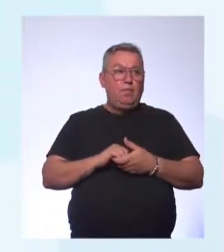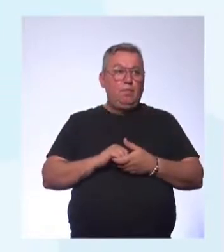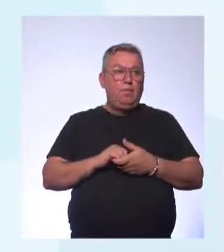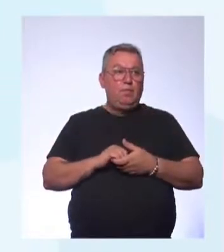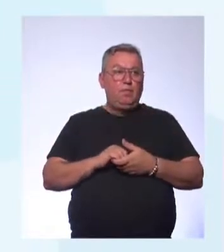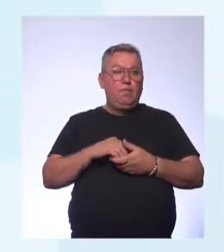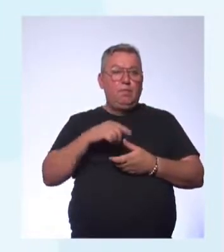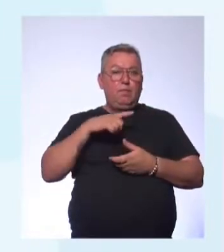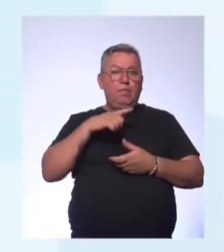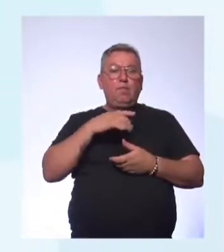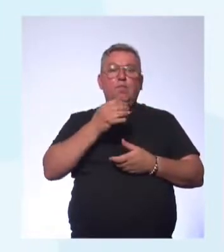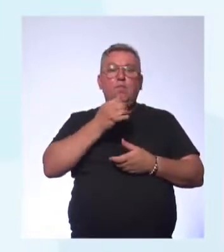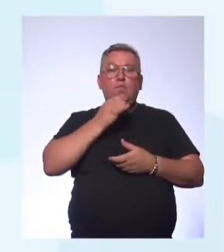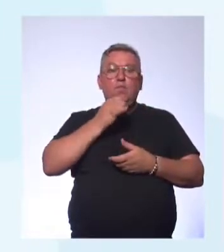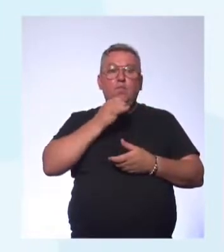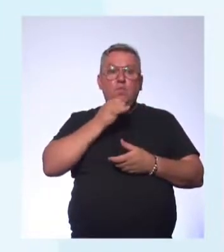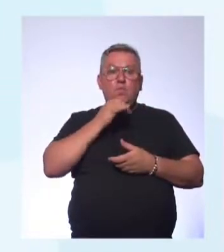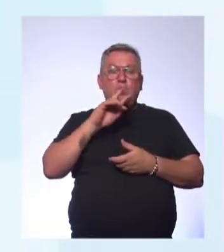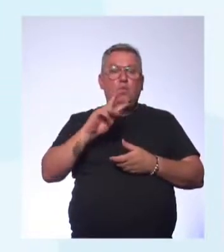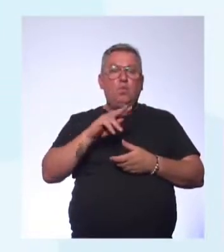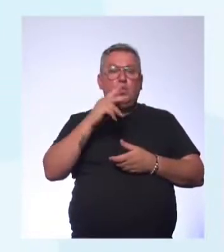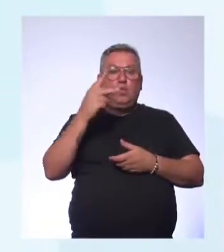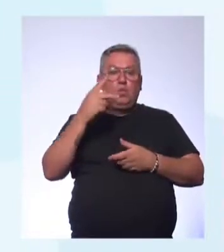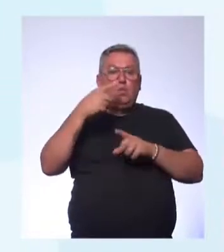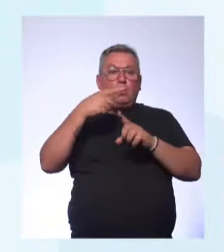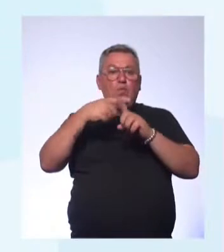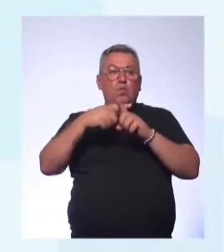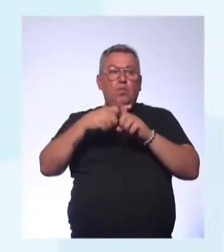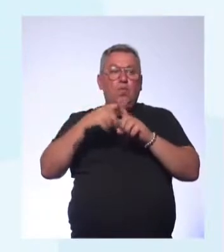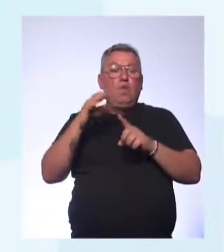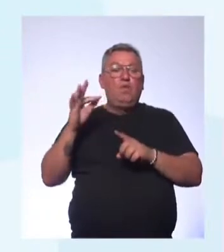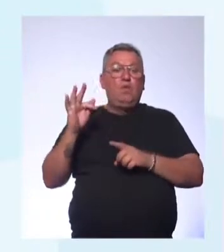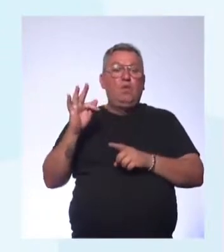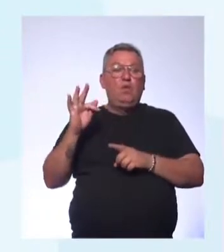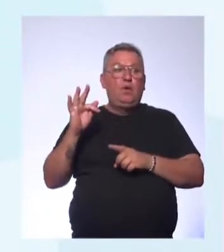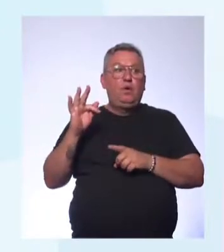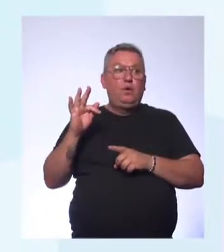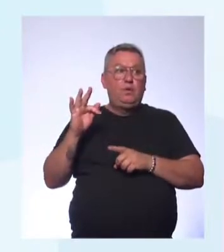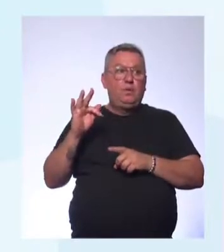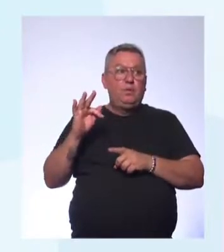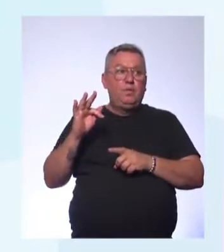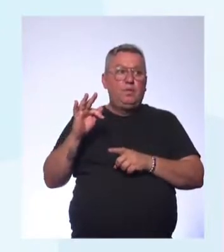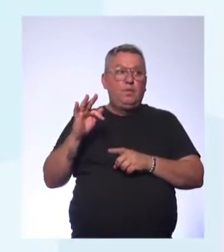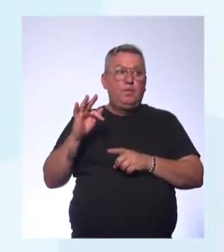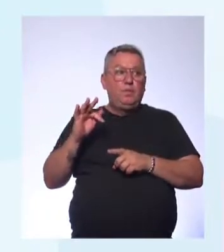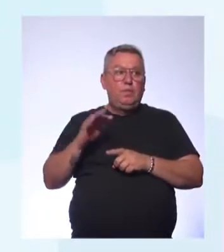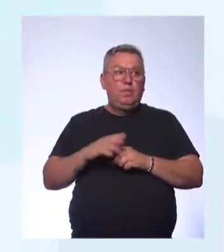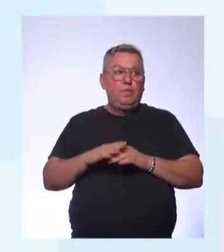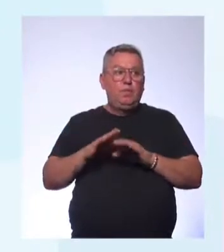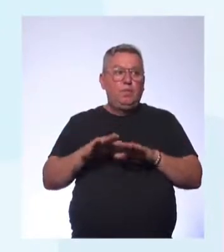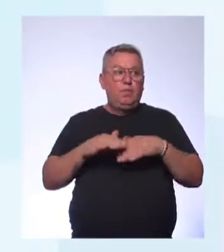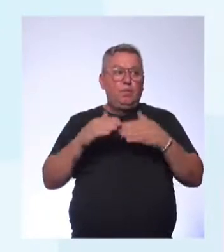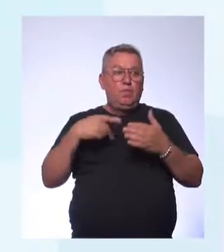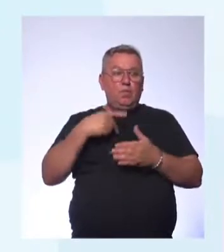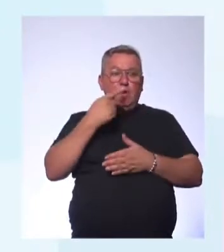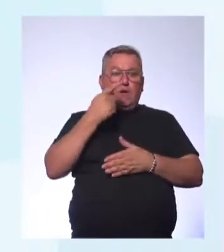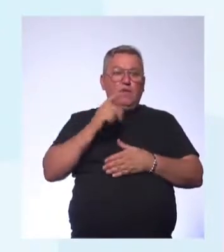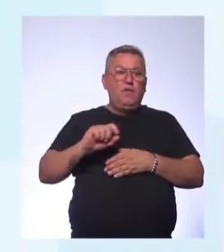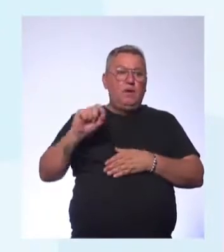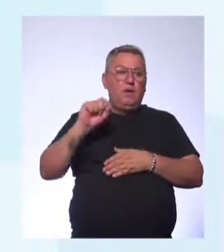Aqui nós temos o exemplo do hidrogênio com o flúor ok que nós temos aqui ó quando ele diz